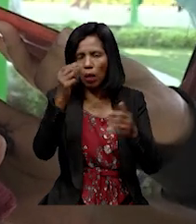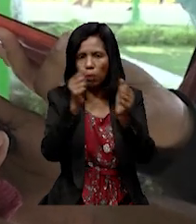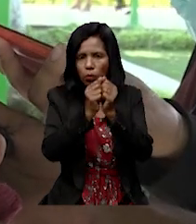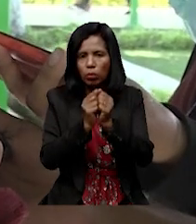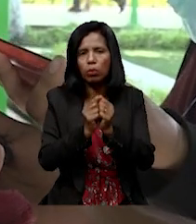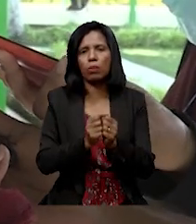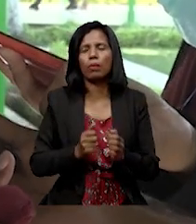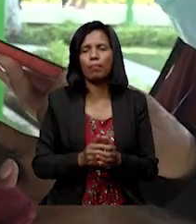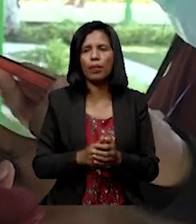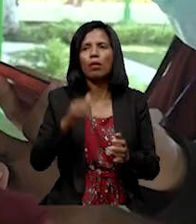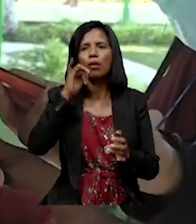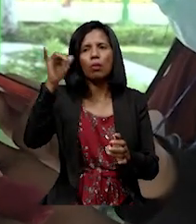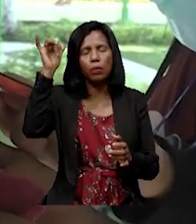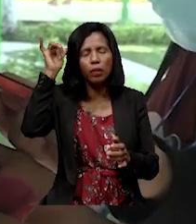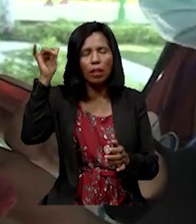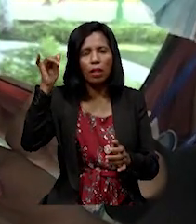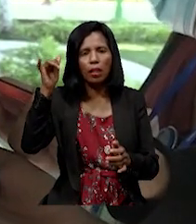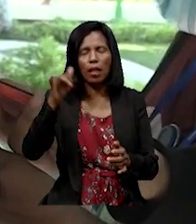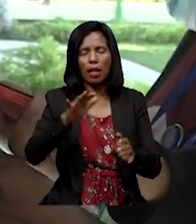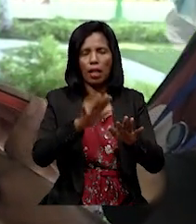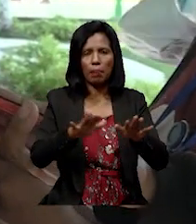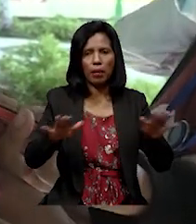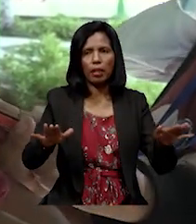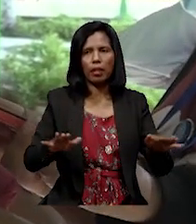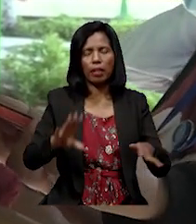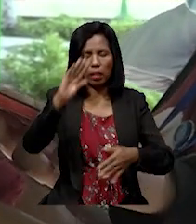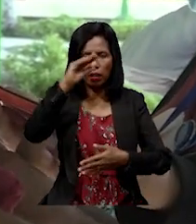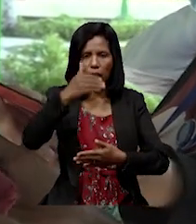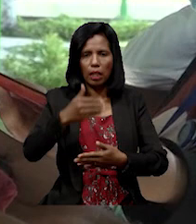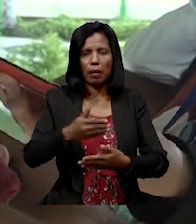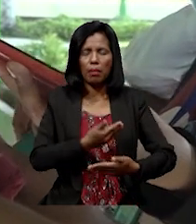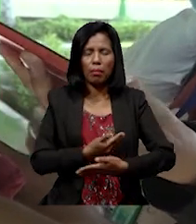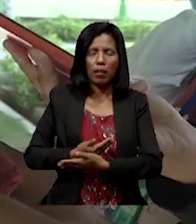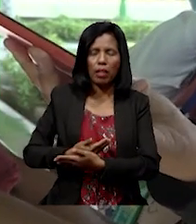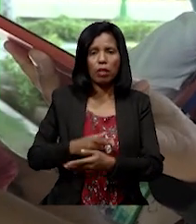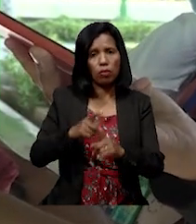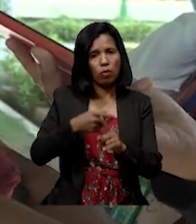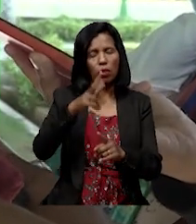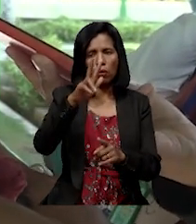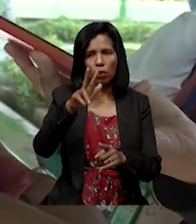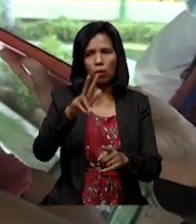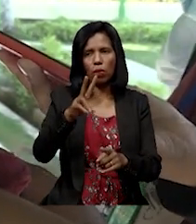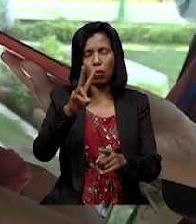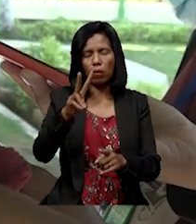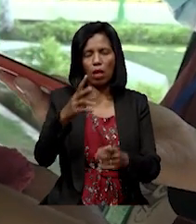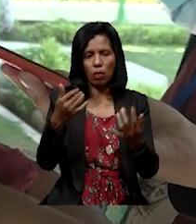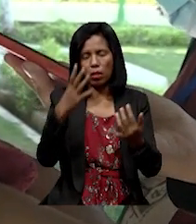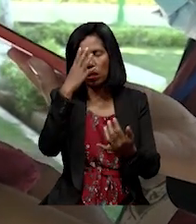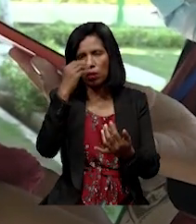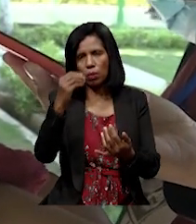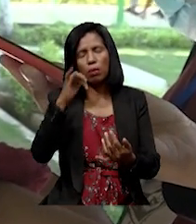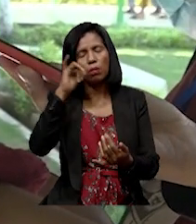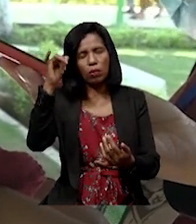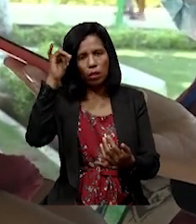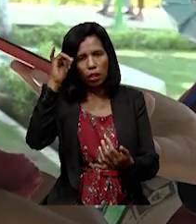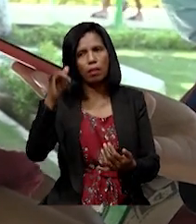Orsei desde a alin ki kuang ida nia foi fulan rua tolu ansane nia agora nia baisa ela ne mas nia Orsei nia